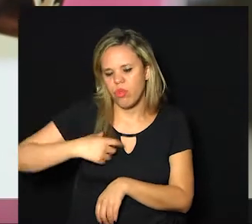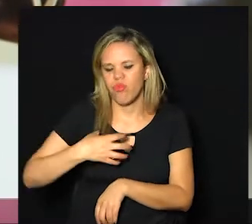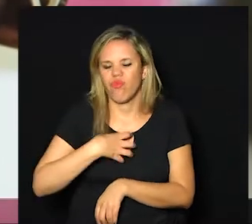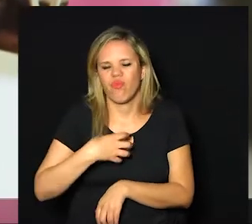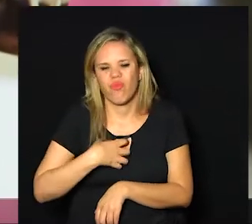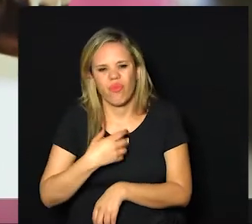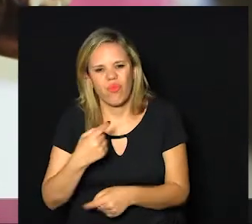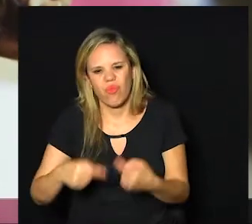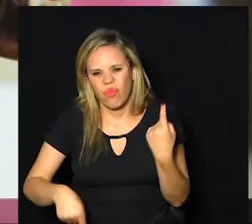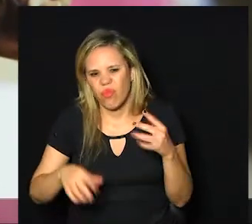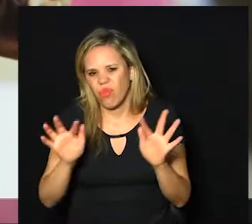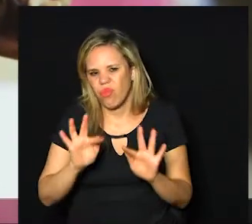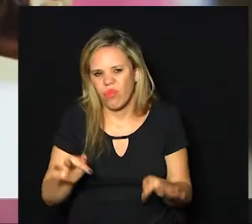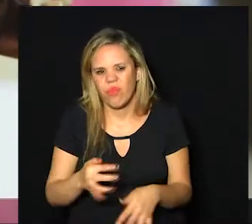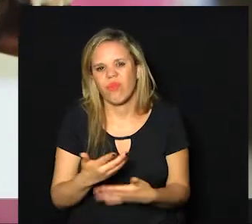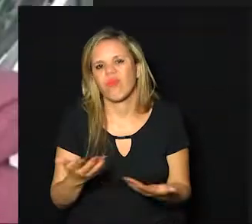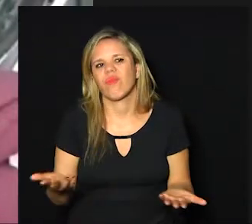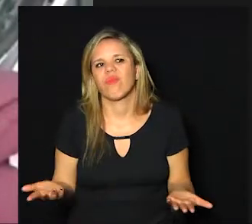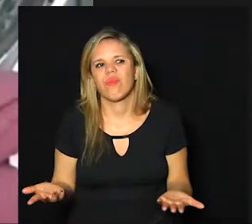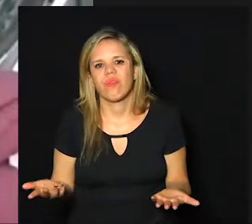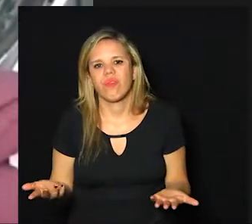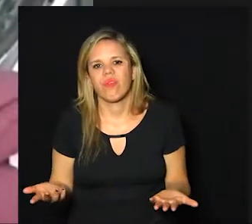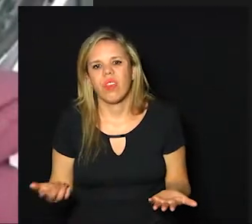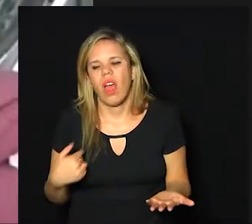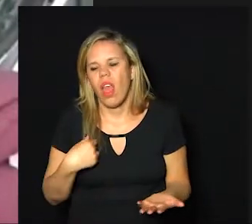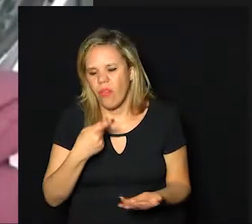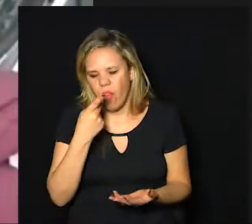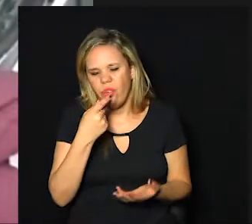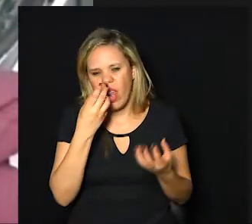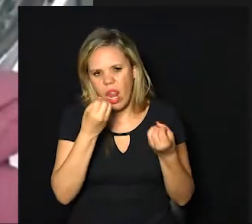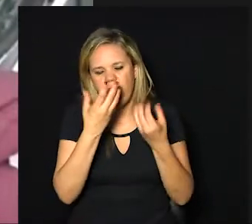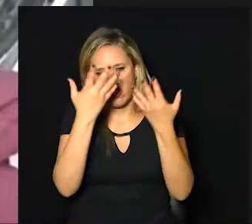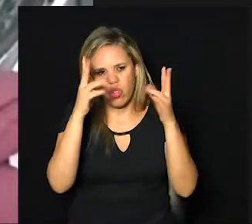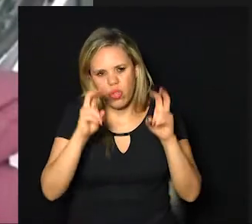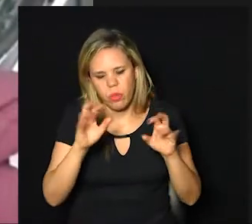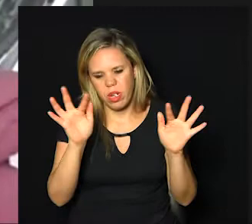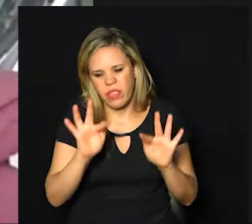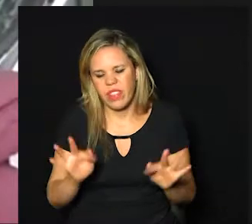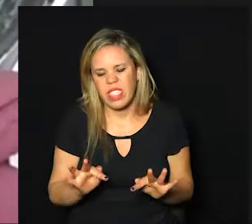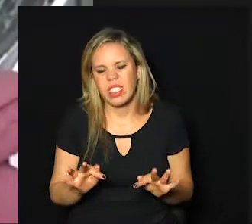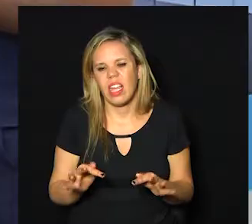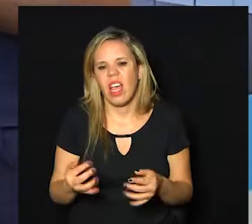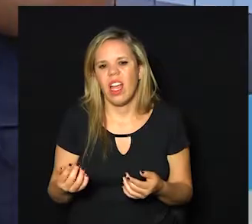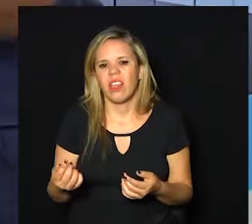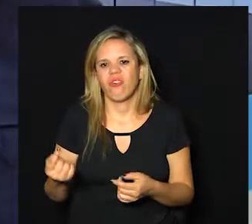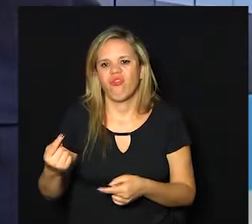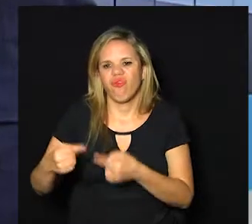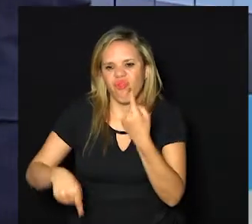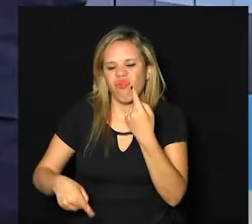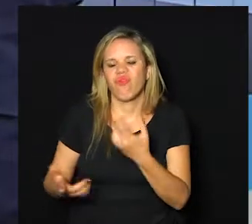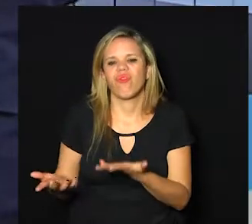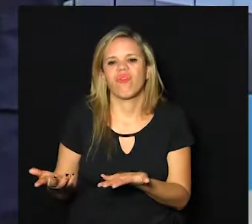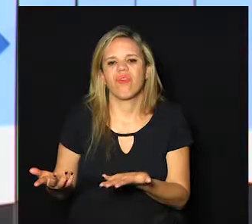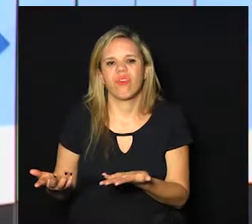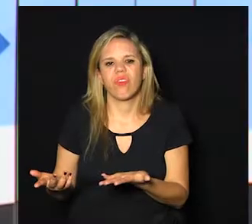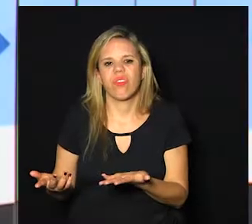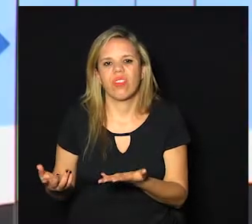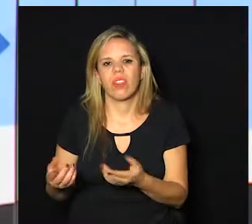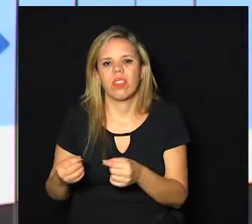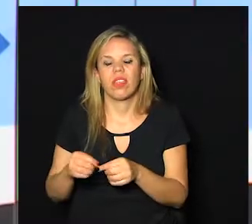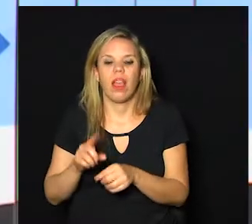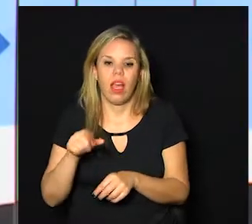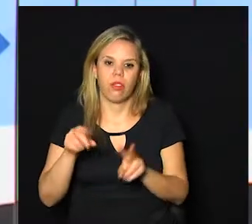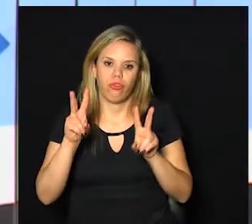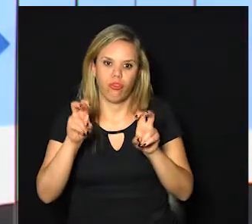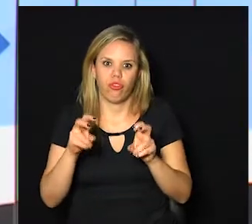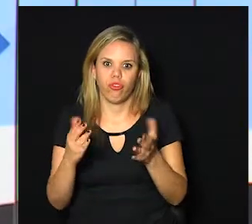de insatisfação da felicidade. E eu falei, vou falar sobre essa felicidade tóxica, né? Que é isso que a gente estava falando. Que é até o título do seu livro,